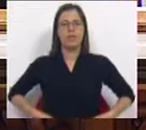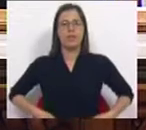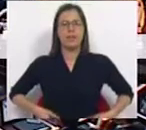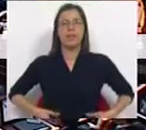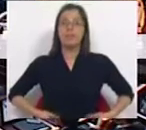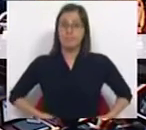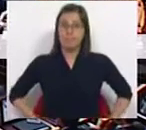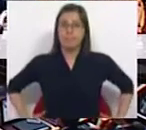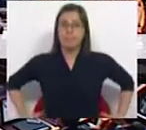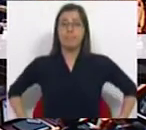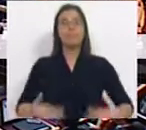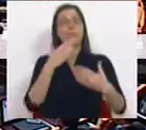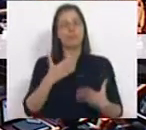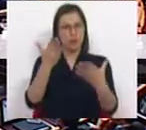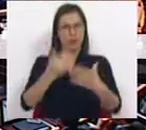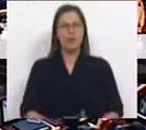Faz favor.